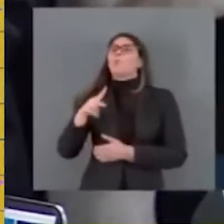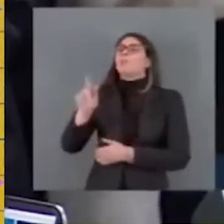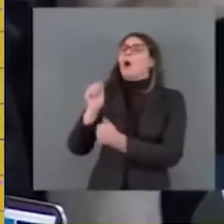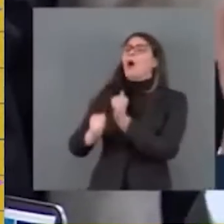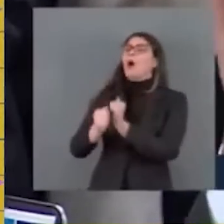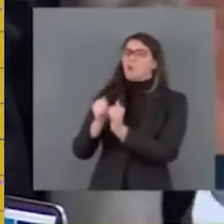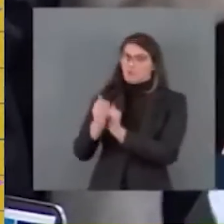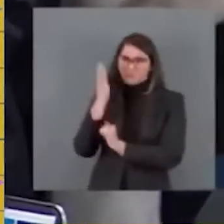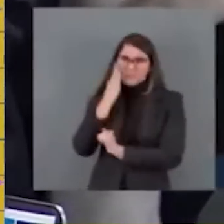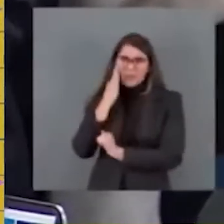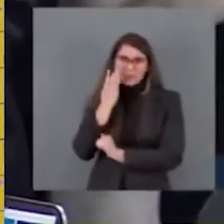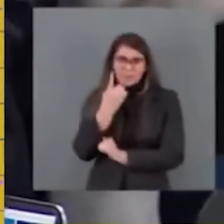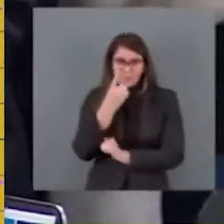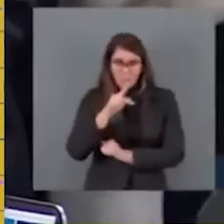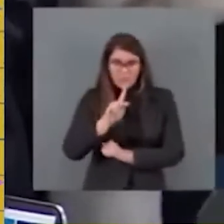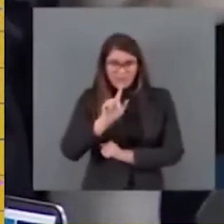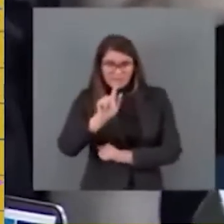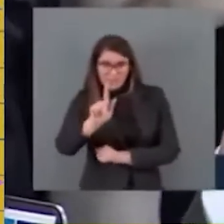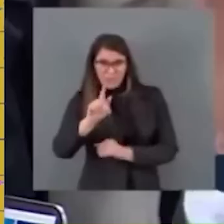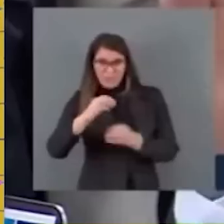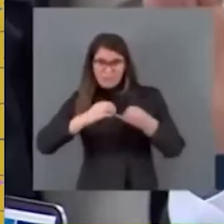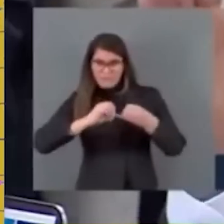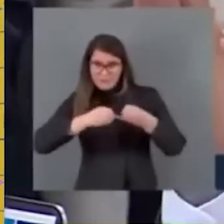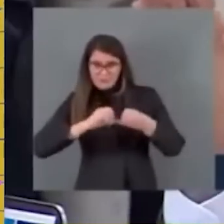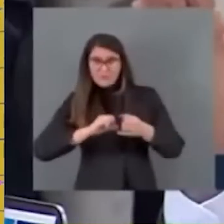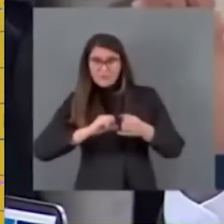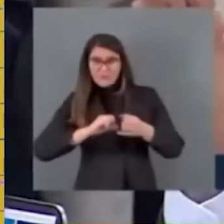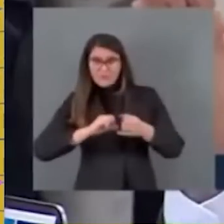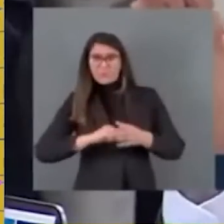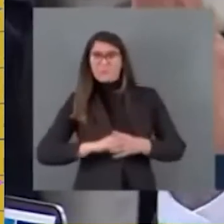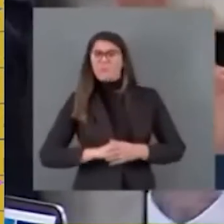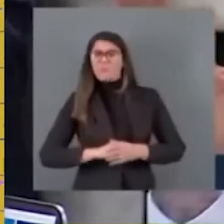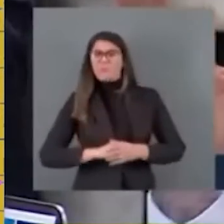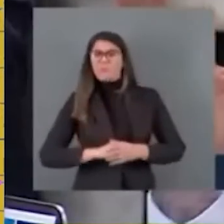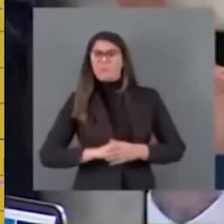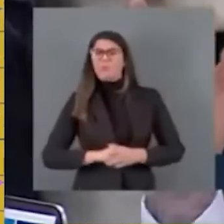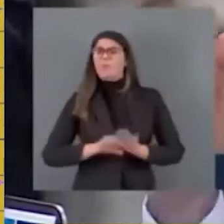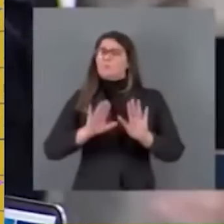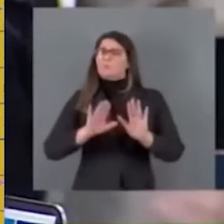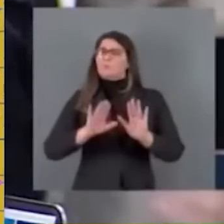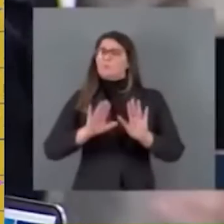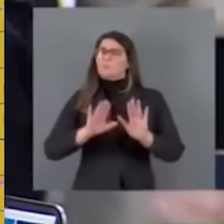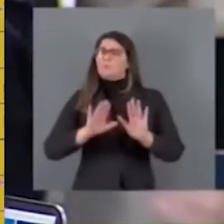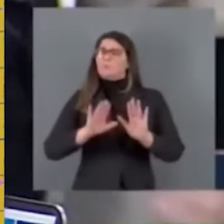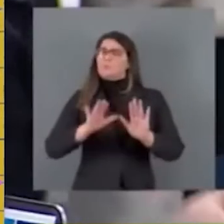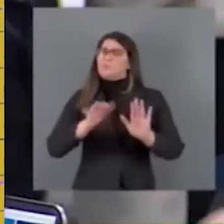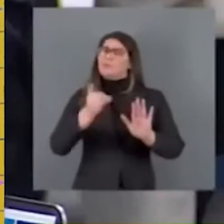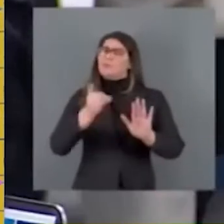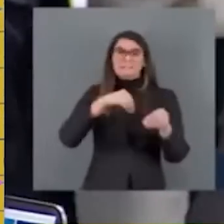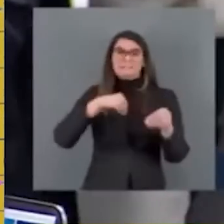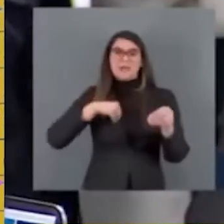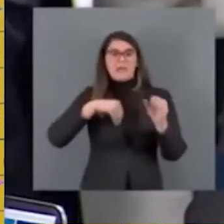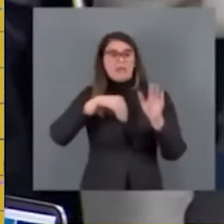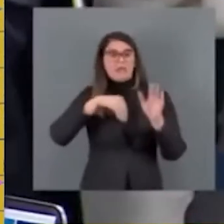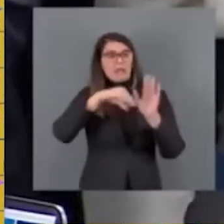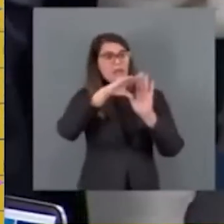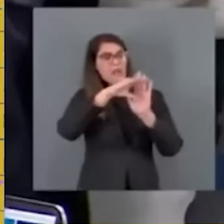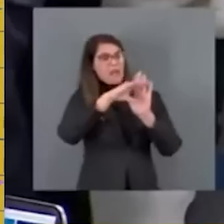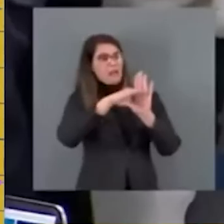um quilo de feijão com todo respeito nós temos que sair da Faria Lima